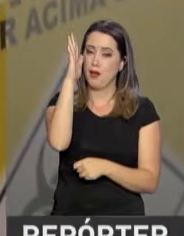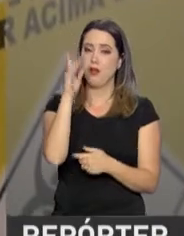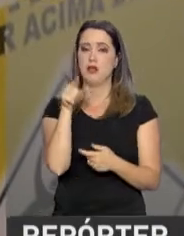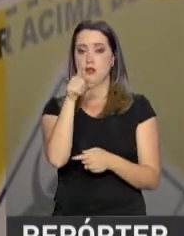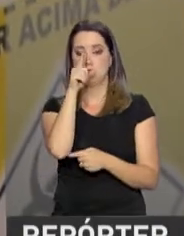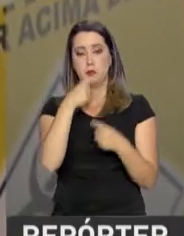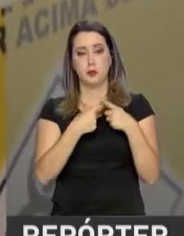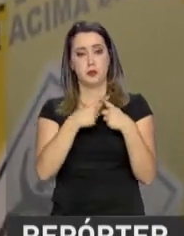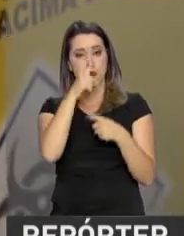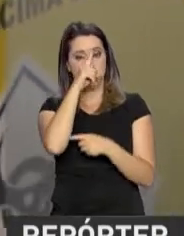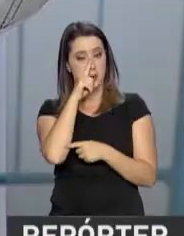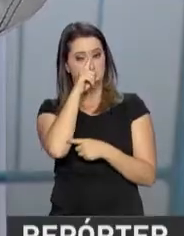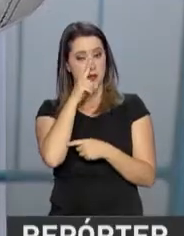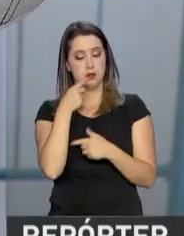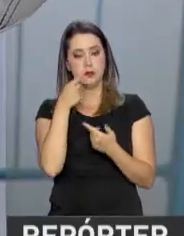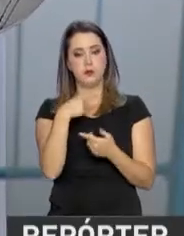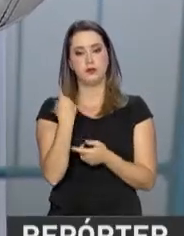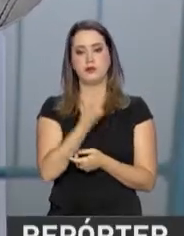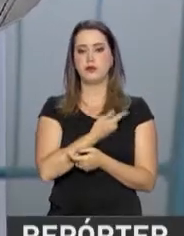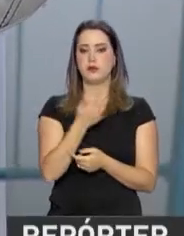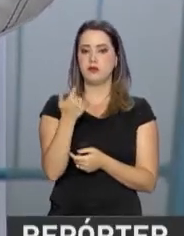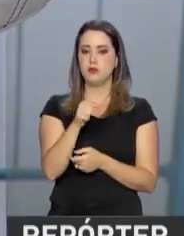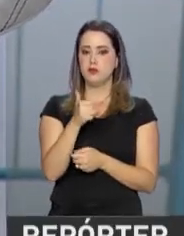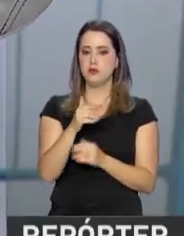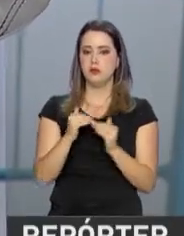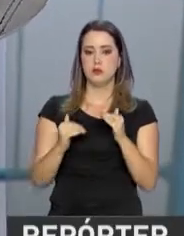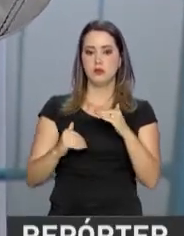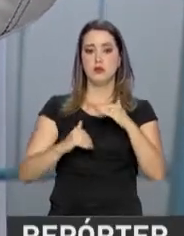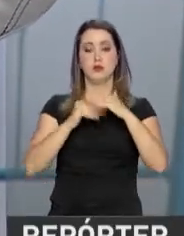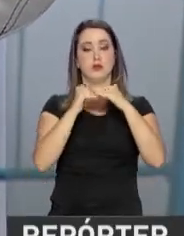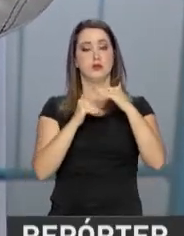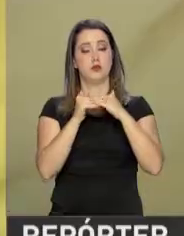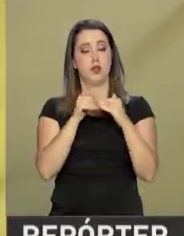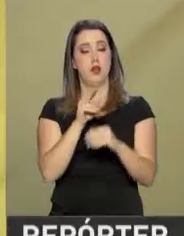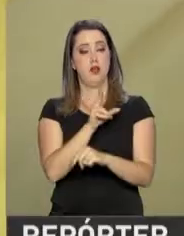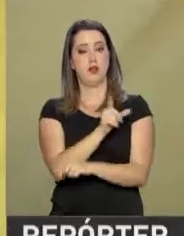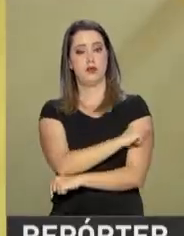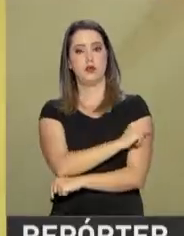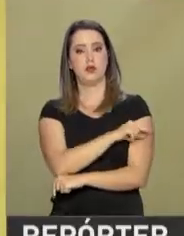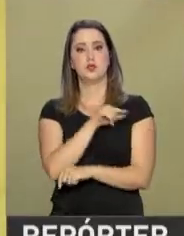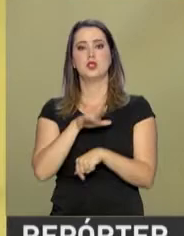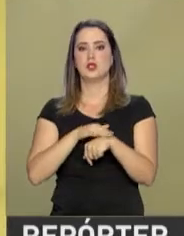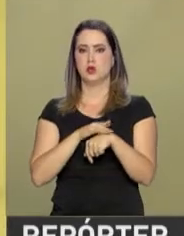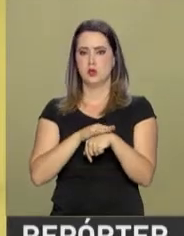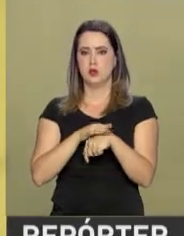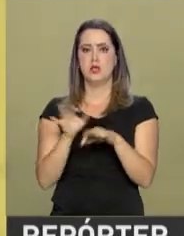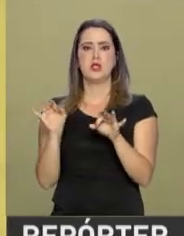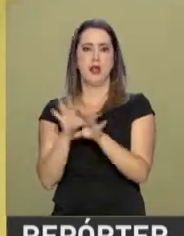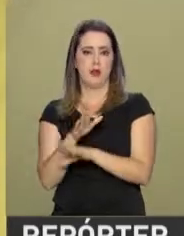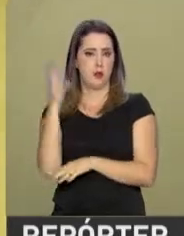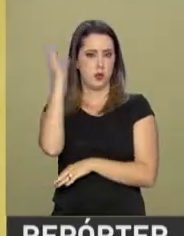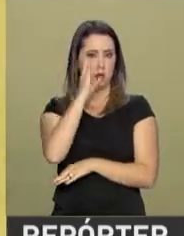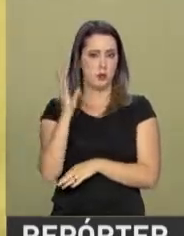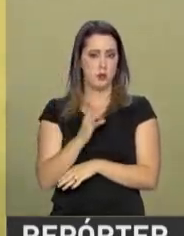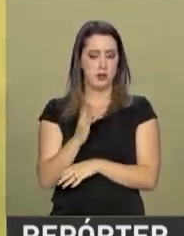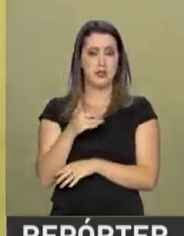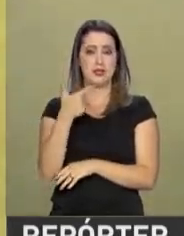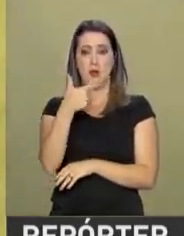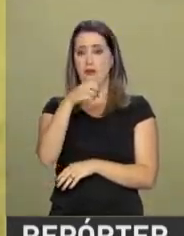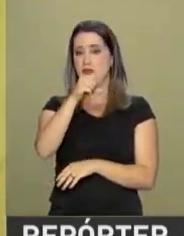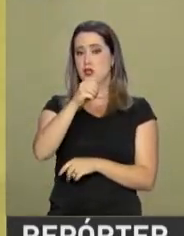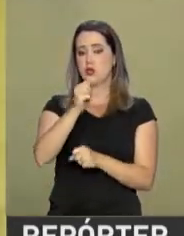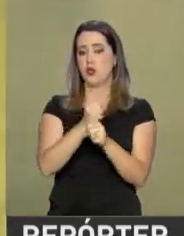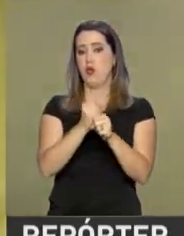risco que nós corremos se nós não tivermos levar as coberturas vacinais essa doença que já deixou de existir no nosso país há 29